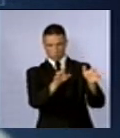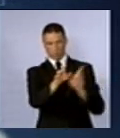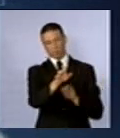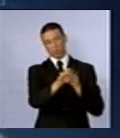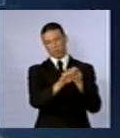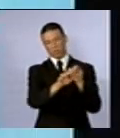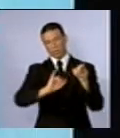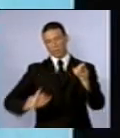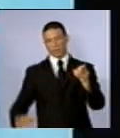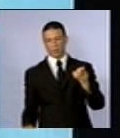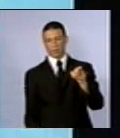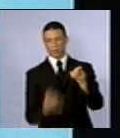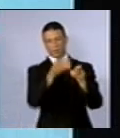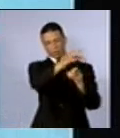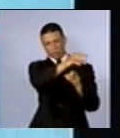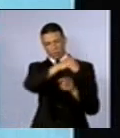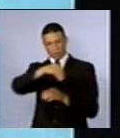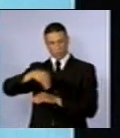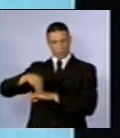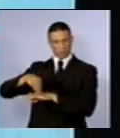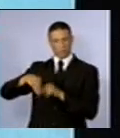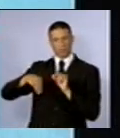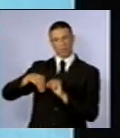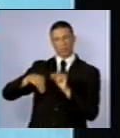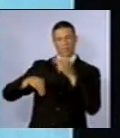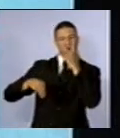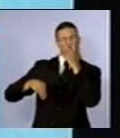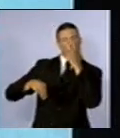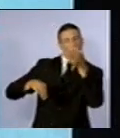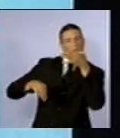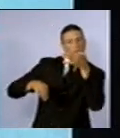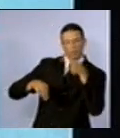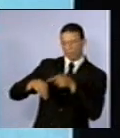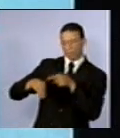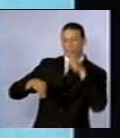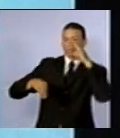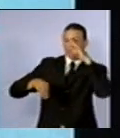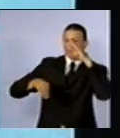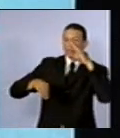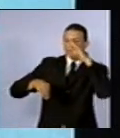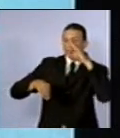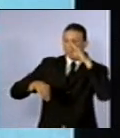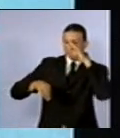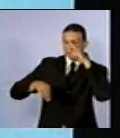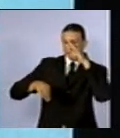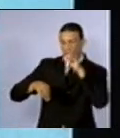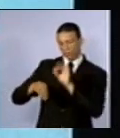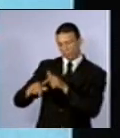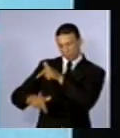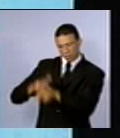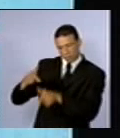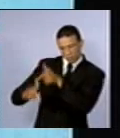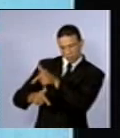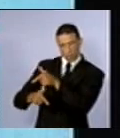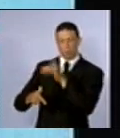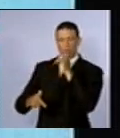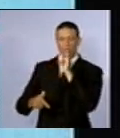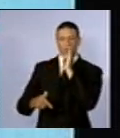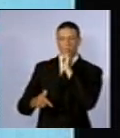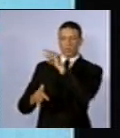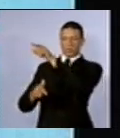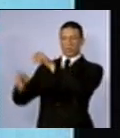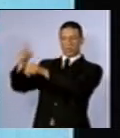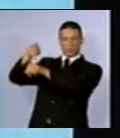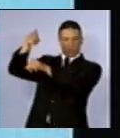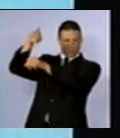a primeira oportunidade dessa ocorrência, talvez um perigo, um risco, com o trabalho de Nancy Lipper, na cidade de